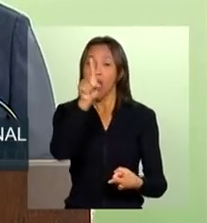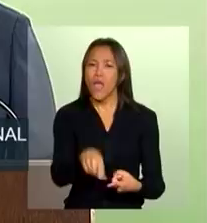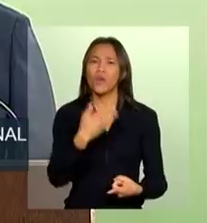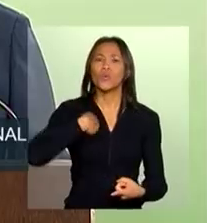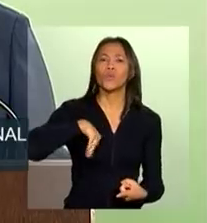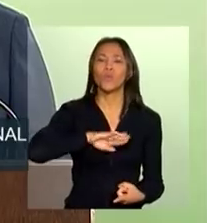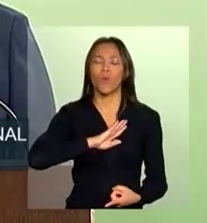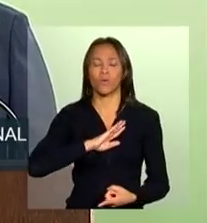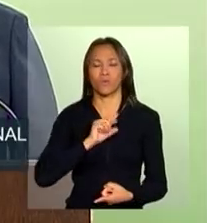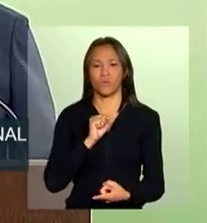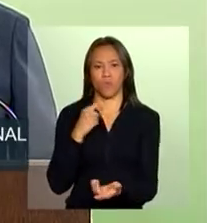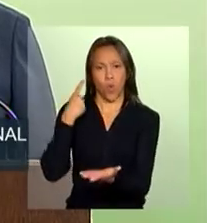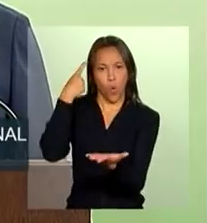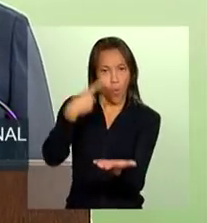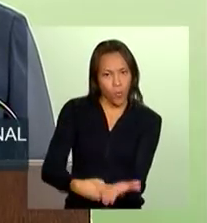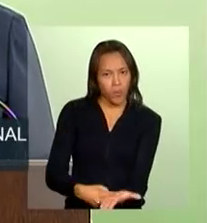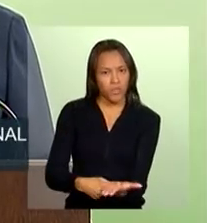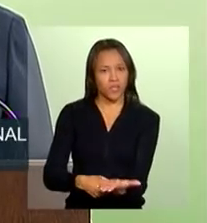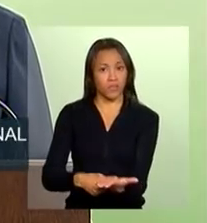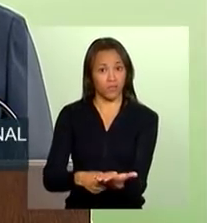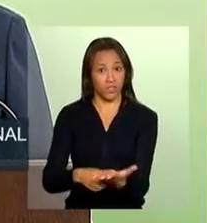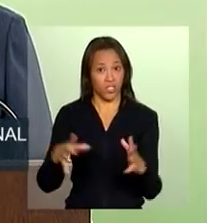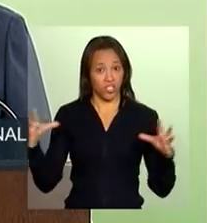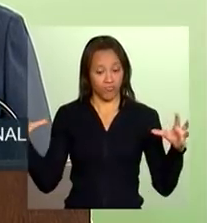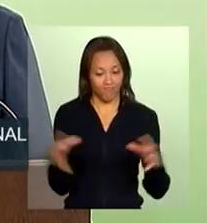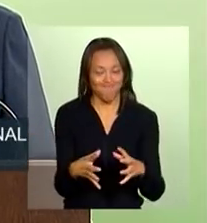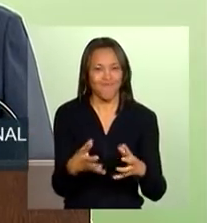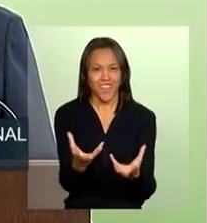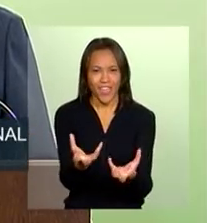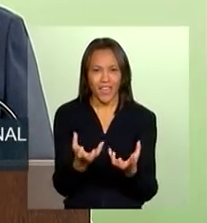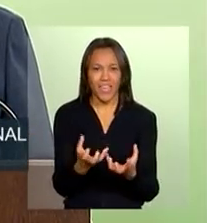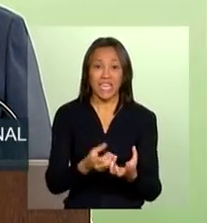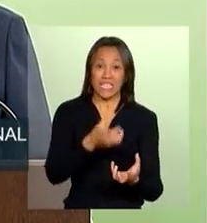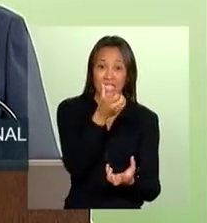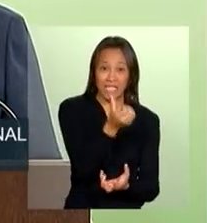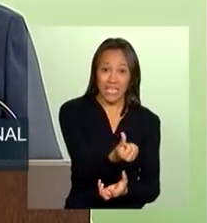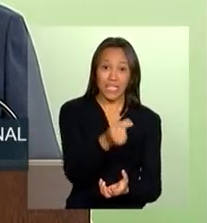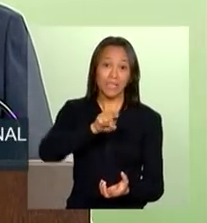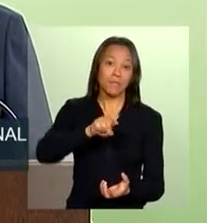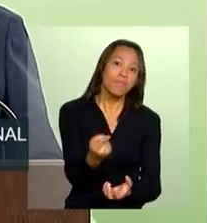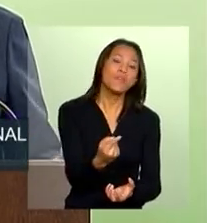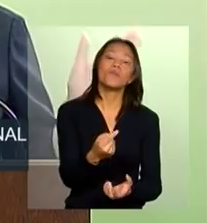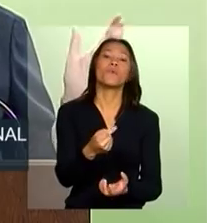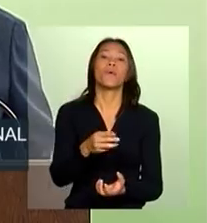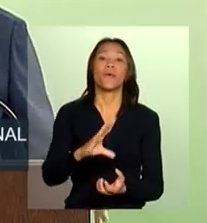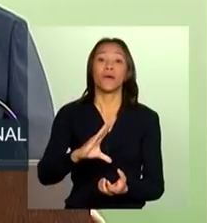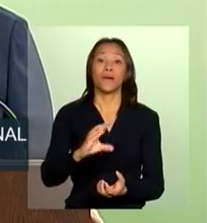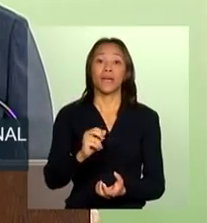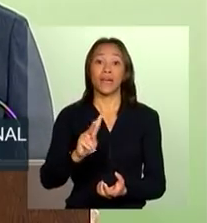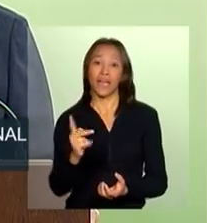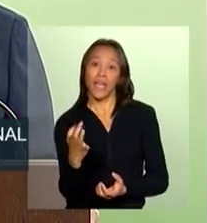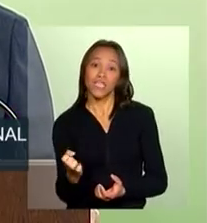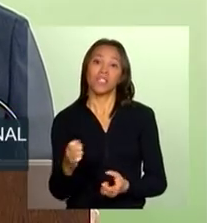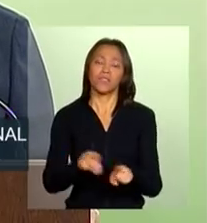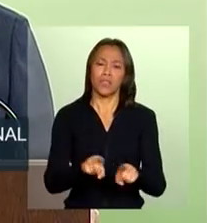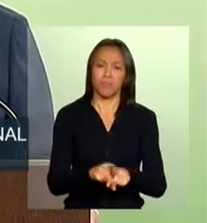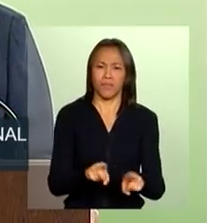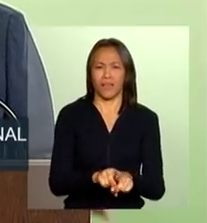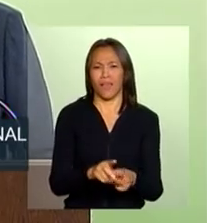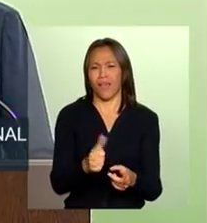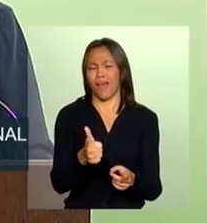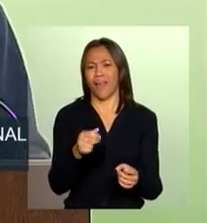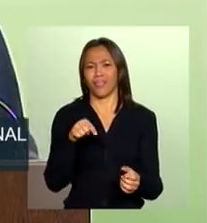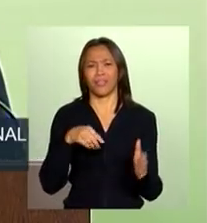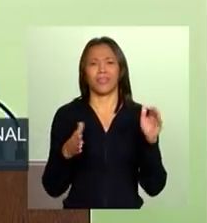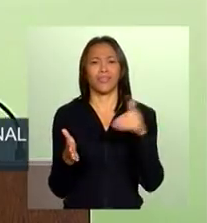nosso compromisso de construir e fazer funcionar 6000 creches e pré-escolas até 2014.